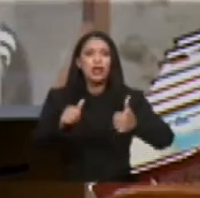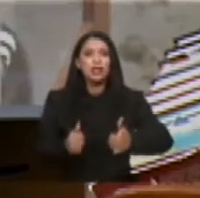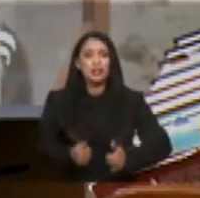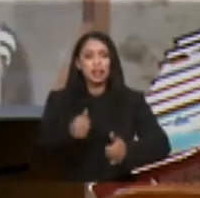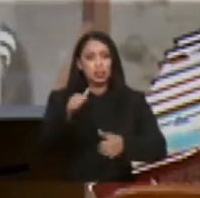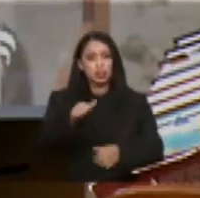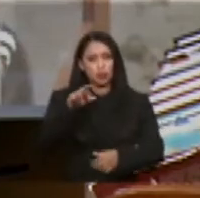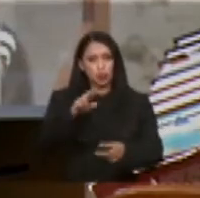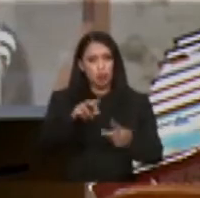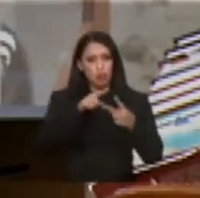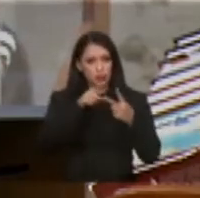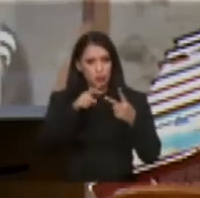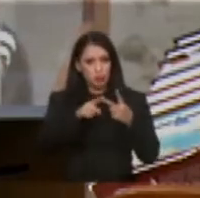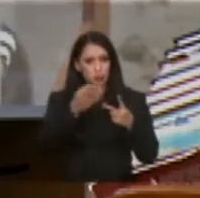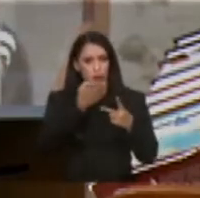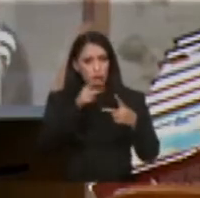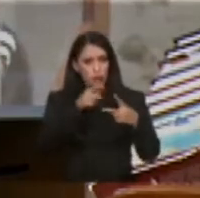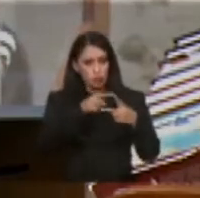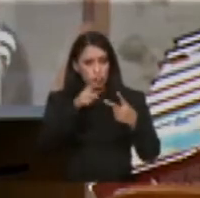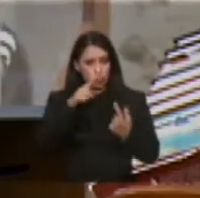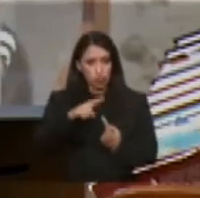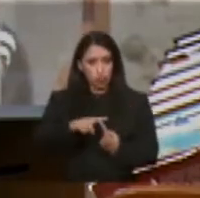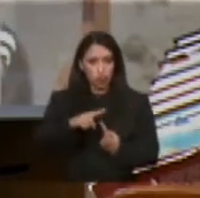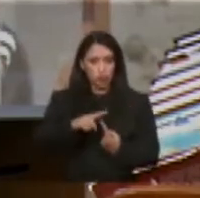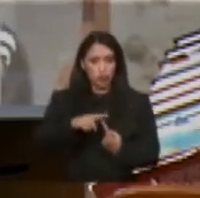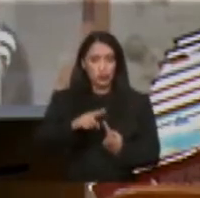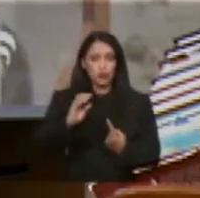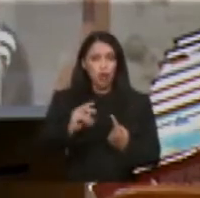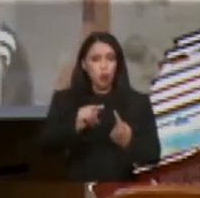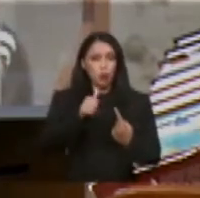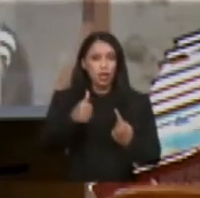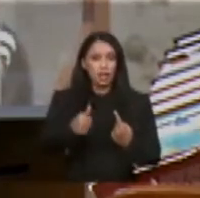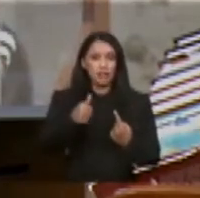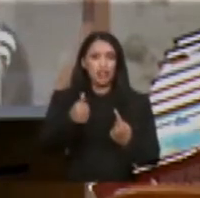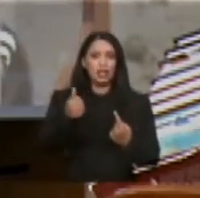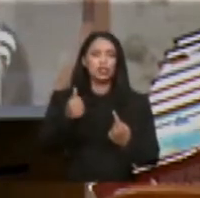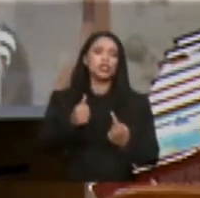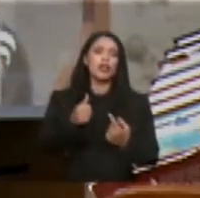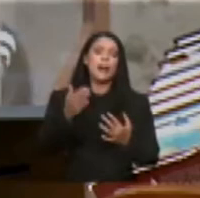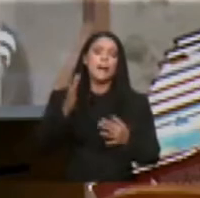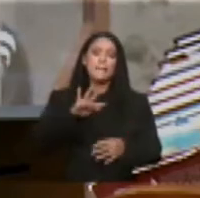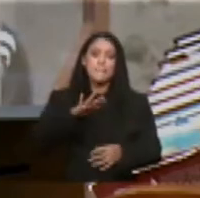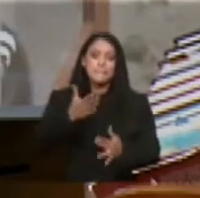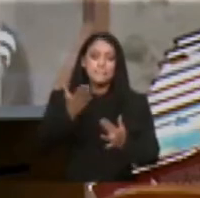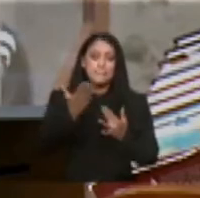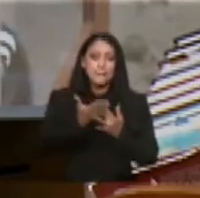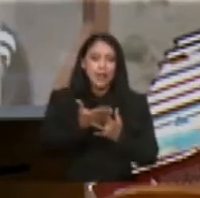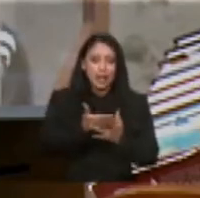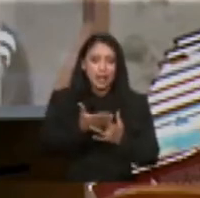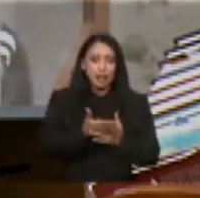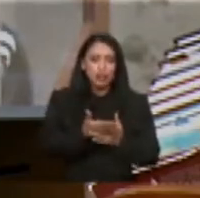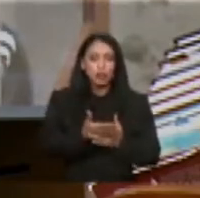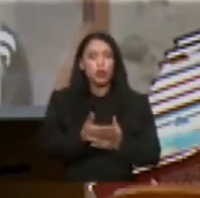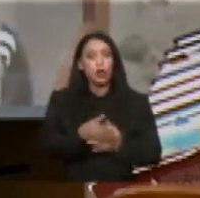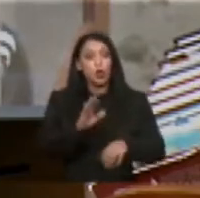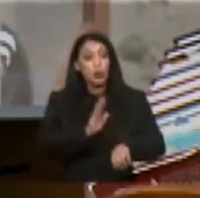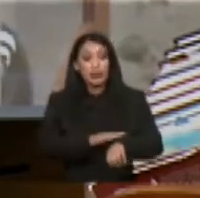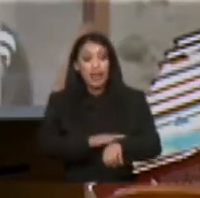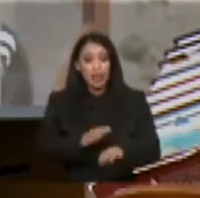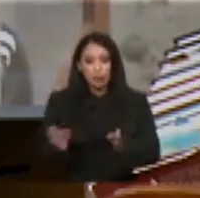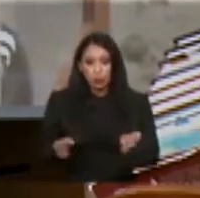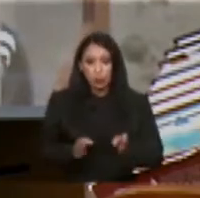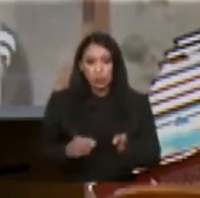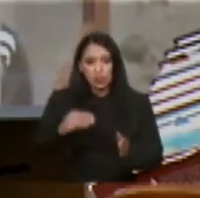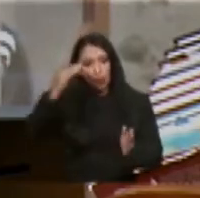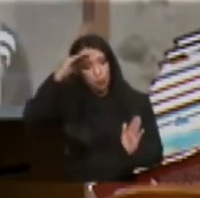em duas categorias: padrões de qualidade do ar intermediários, valores temporários a serem